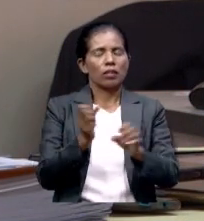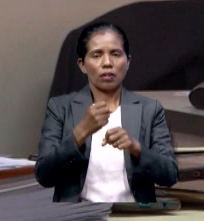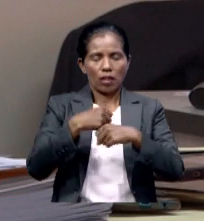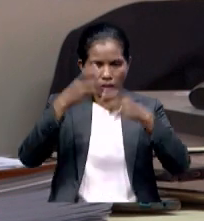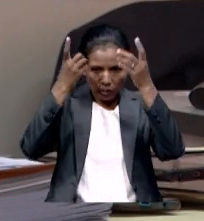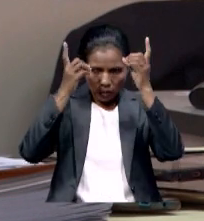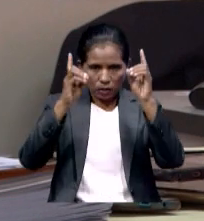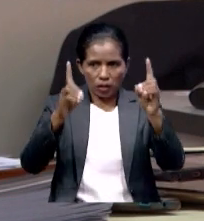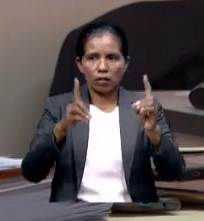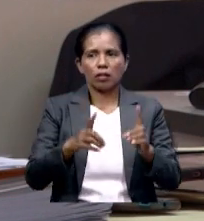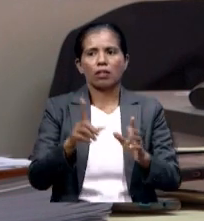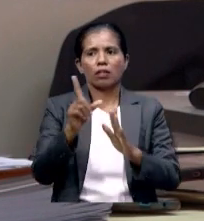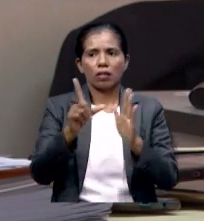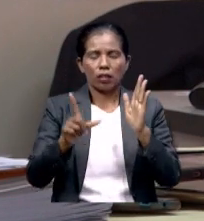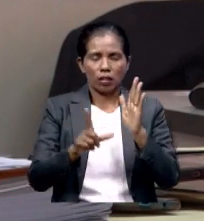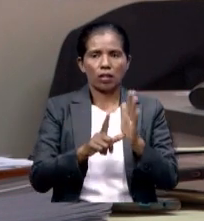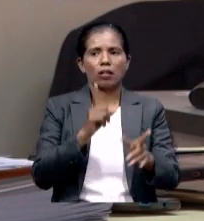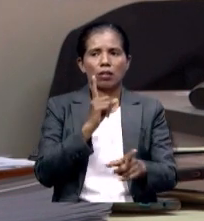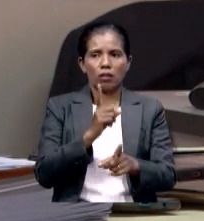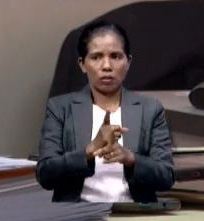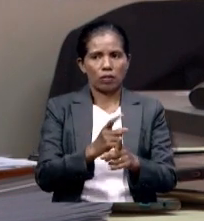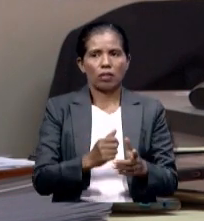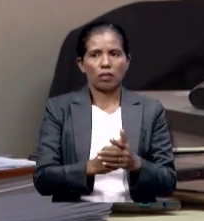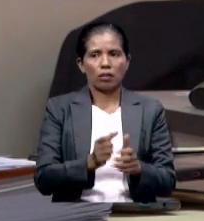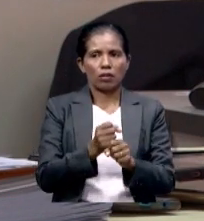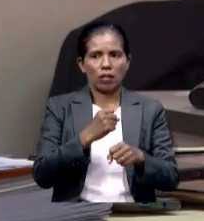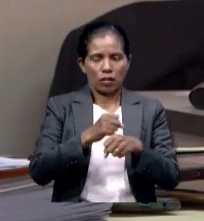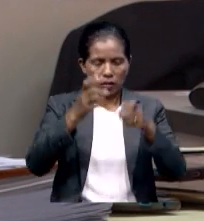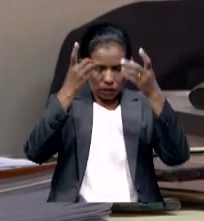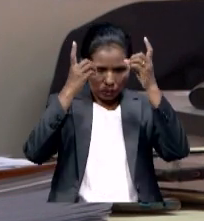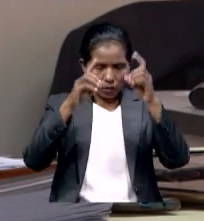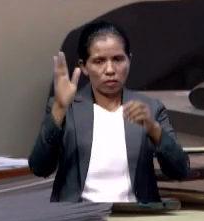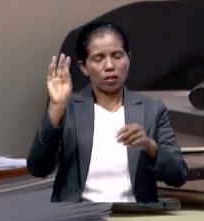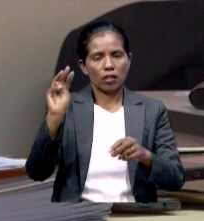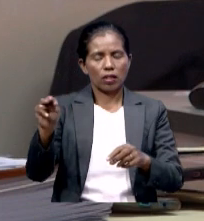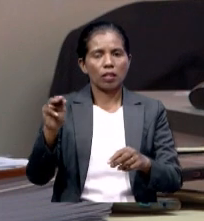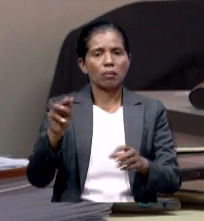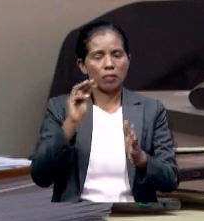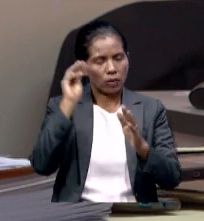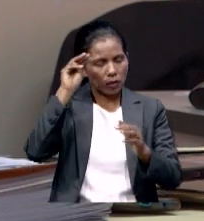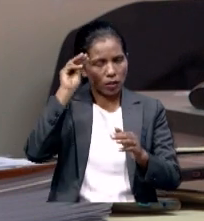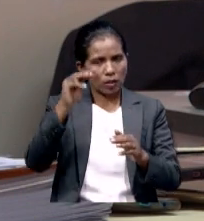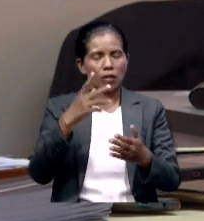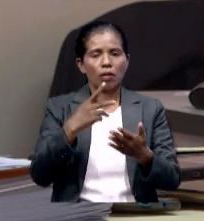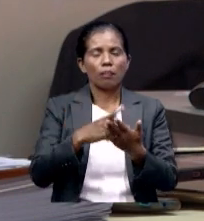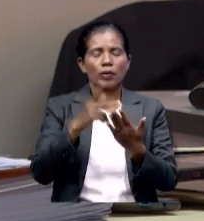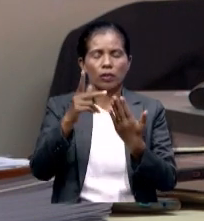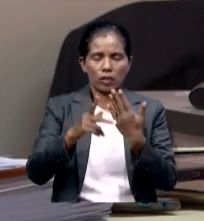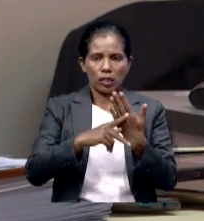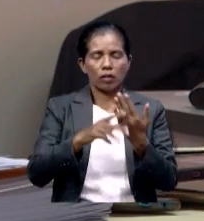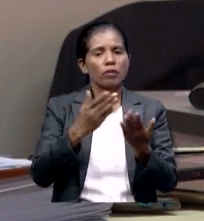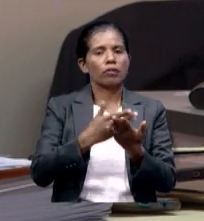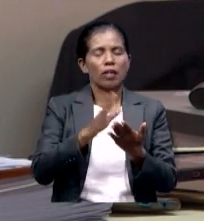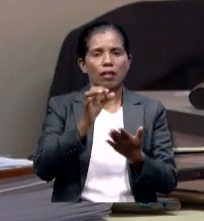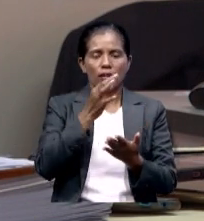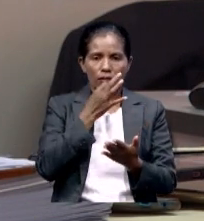mais lento atuno ne bele halo decisão e nia ministério rasica nessa por exemplo projeto cesta básica forte exemplo de